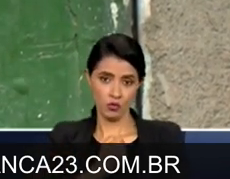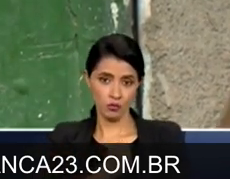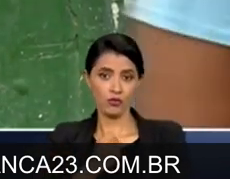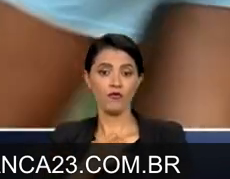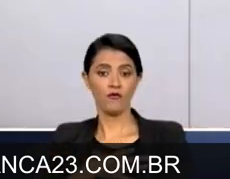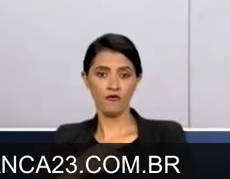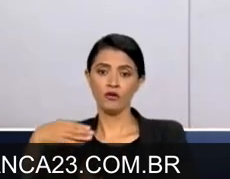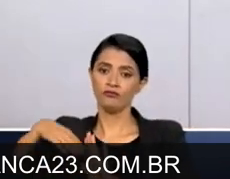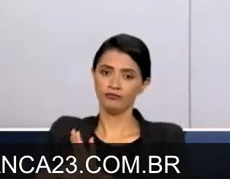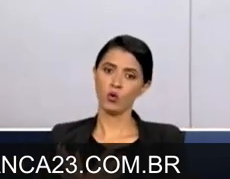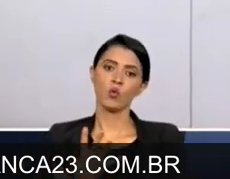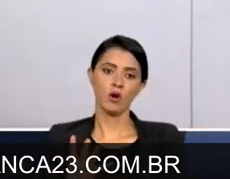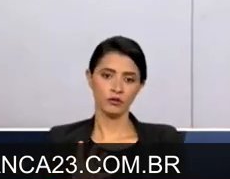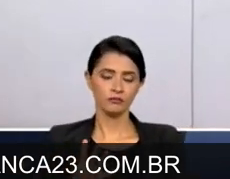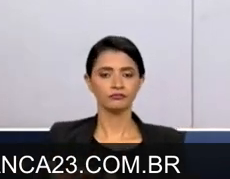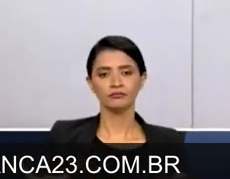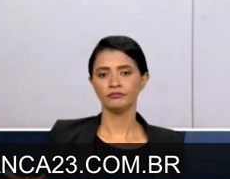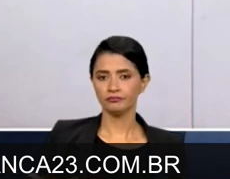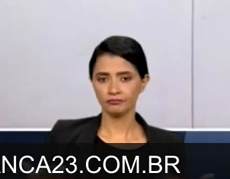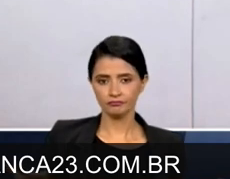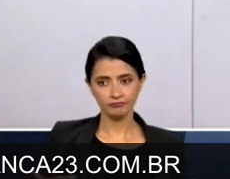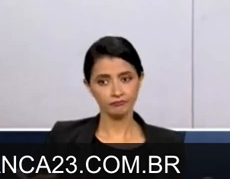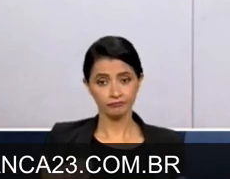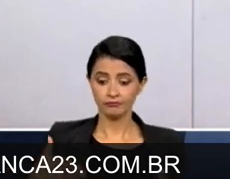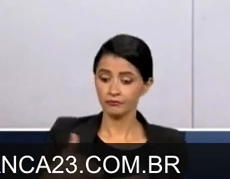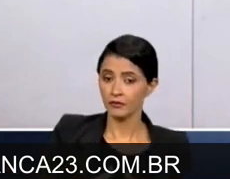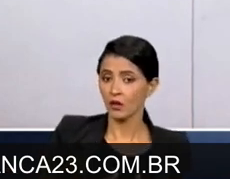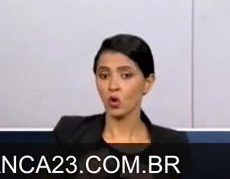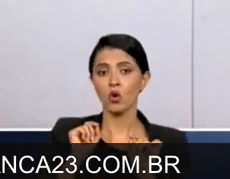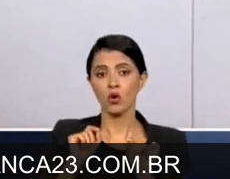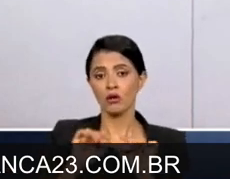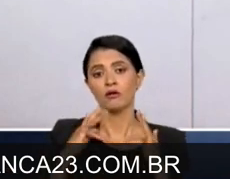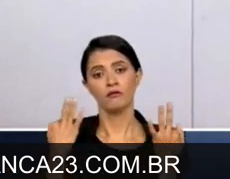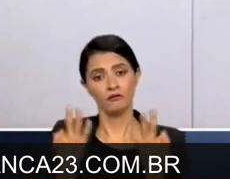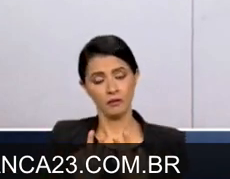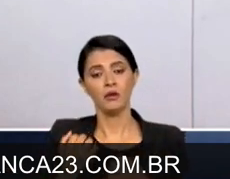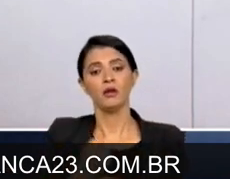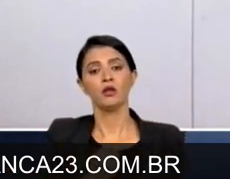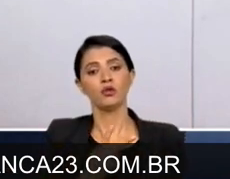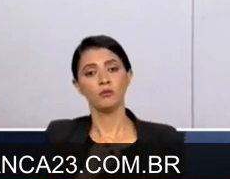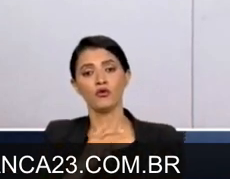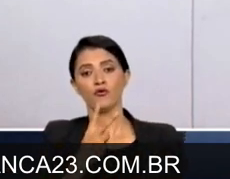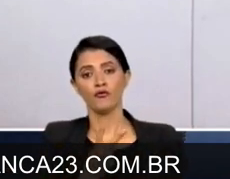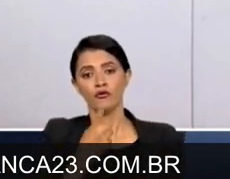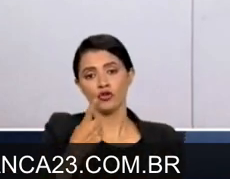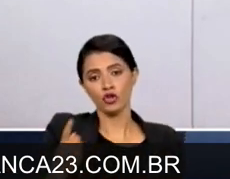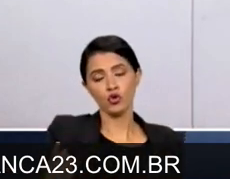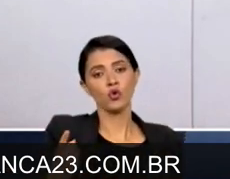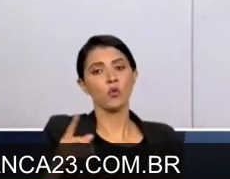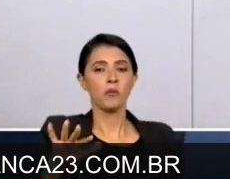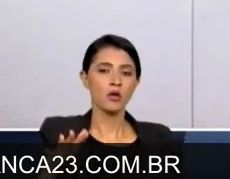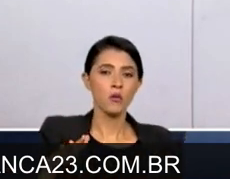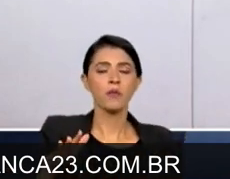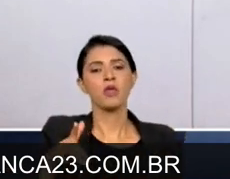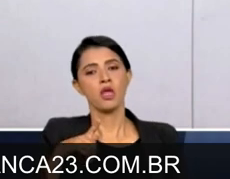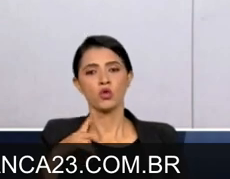família caiu para 4. E agora, mais recentemente, as famílias em 2021 estão na cerca